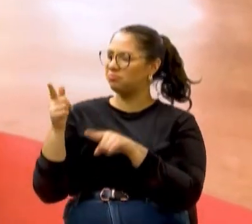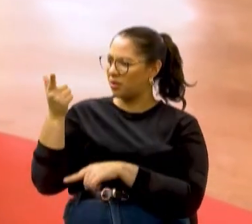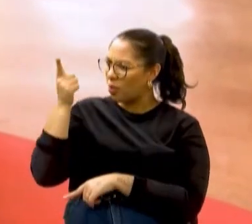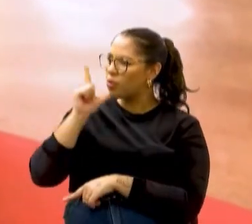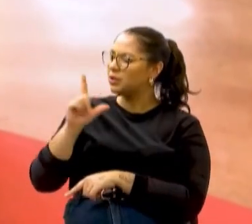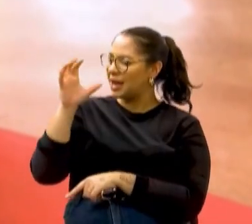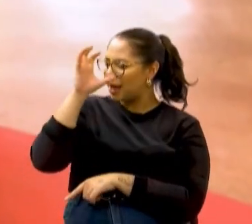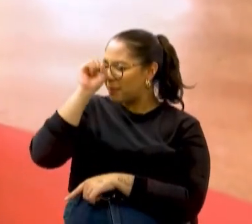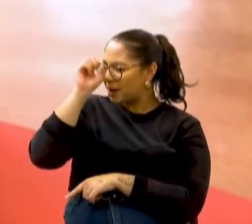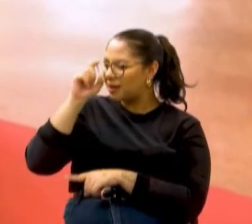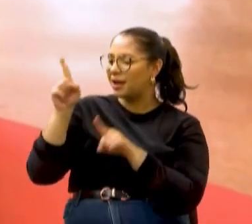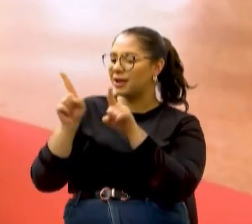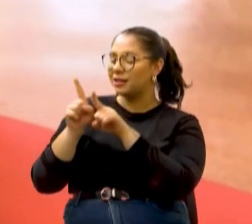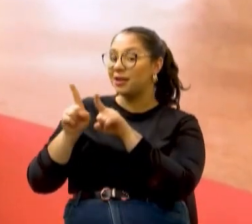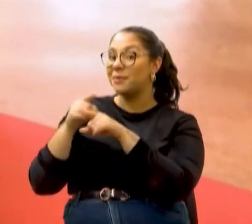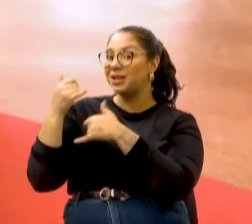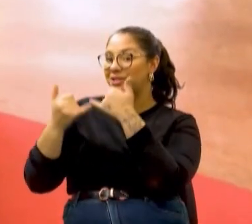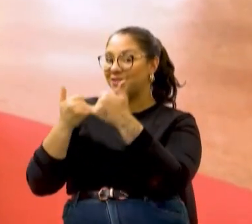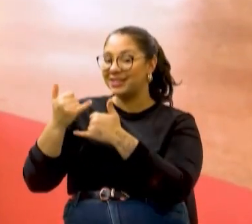situação né Raquel